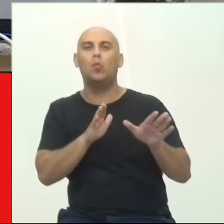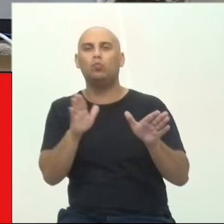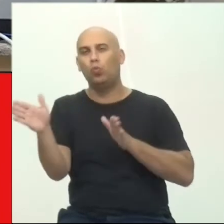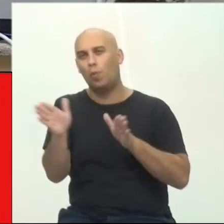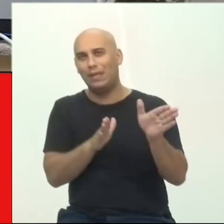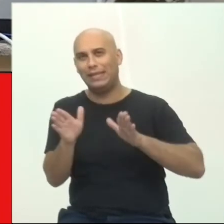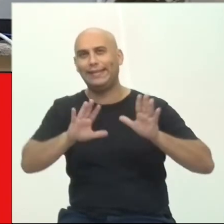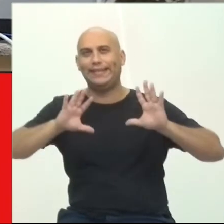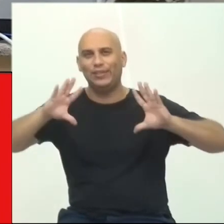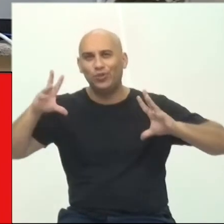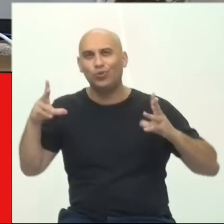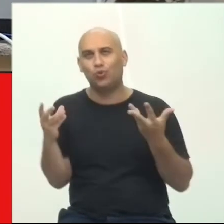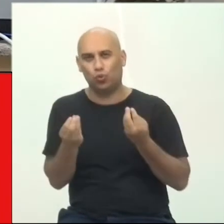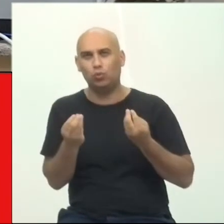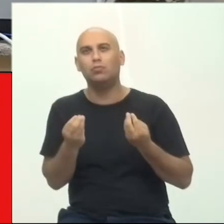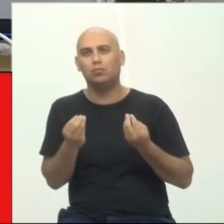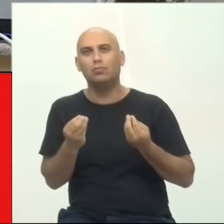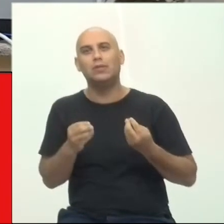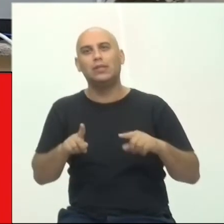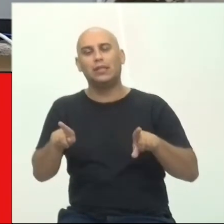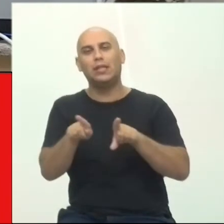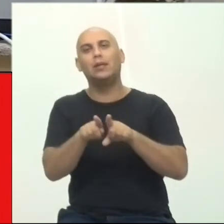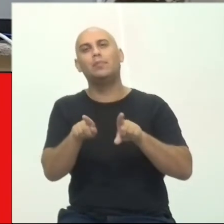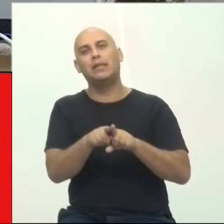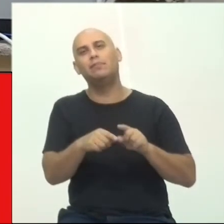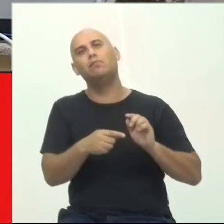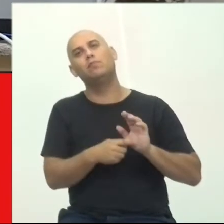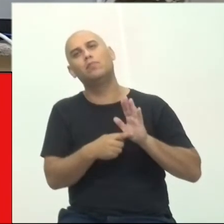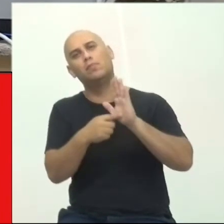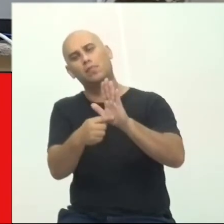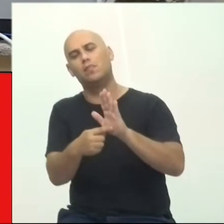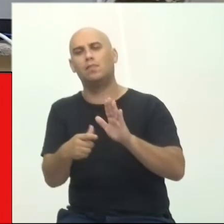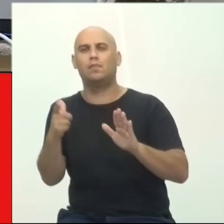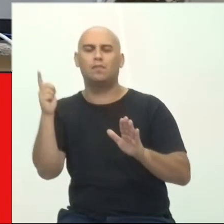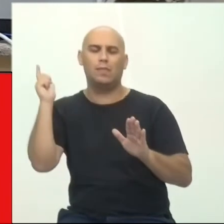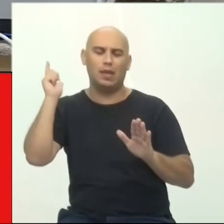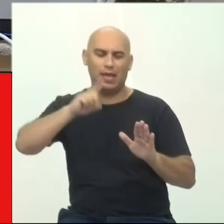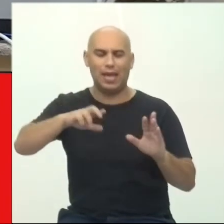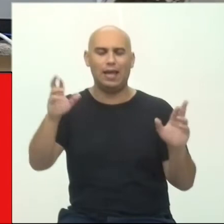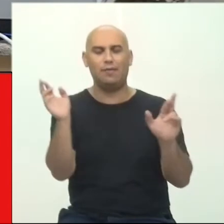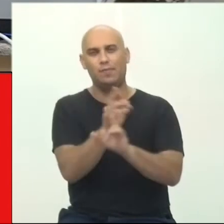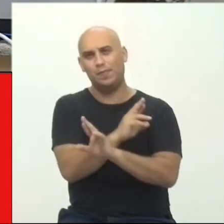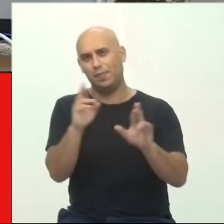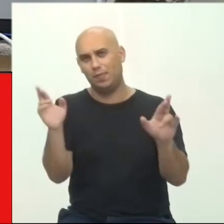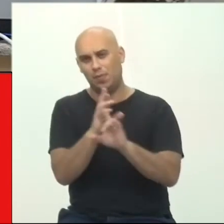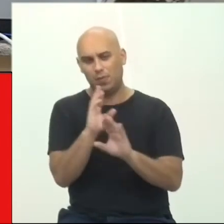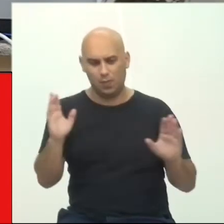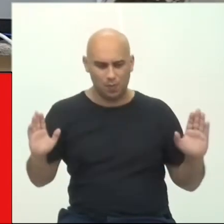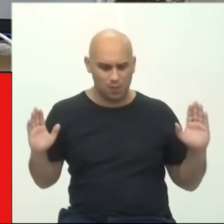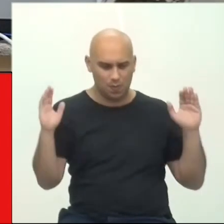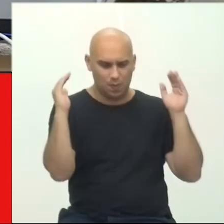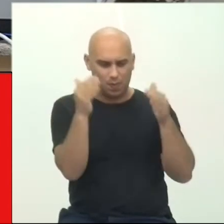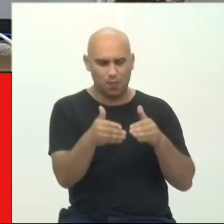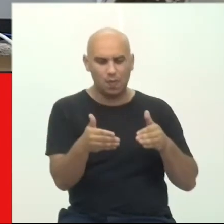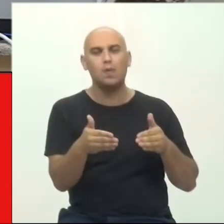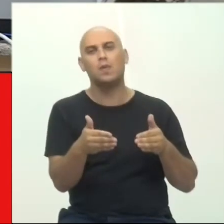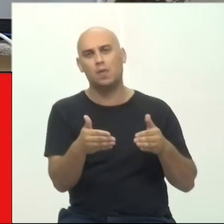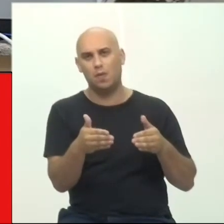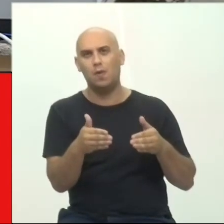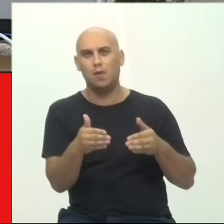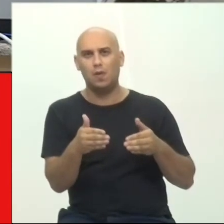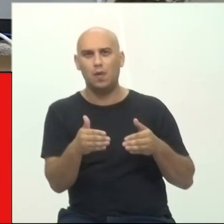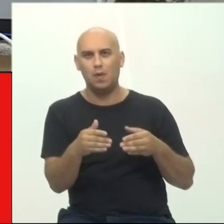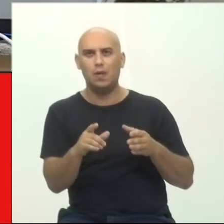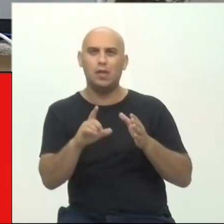Isso foi considerado o plano de mobilidade como um todo, para falar em relação a isso, ou foi especificamente em relação a... Mas depois